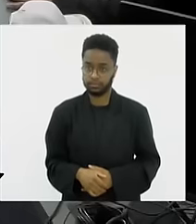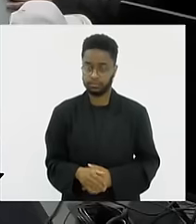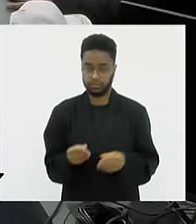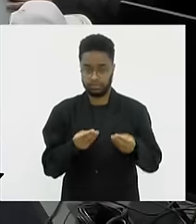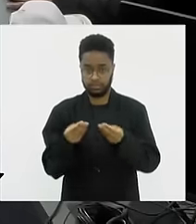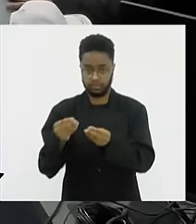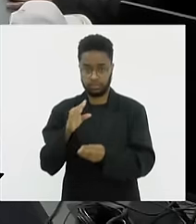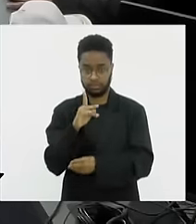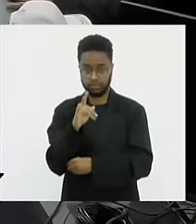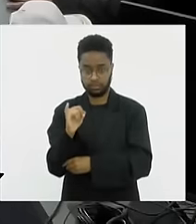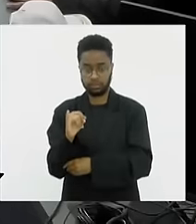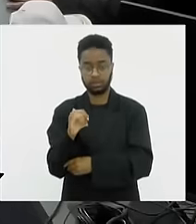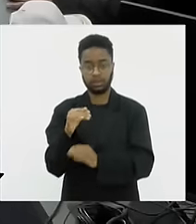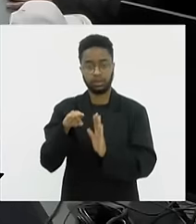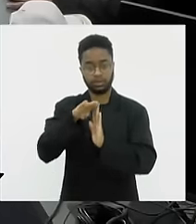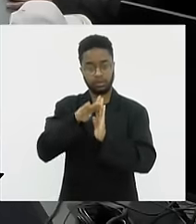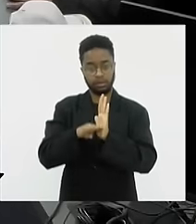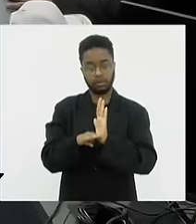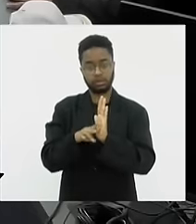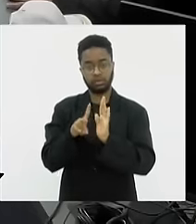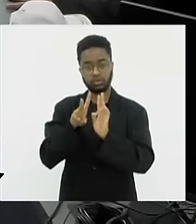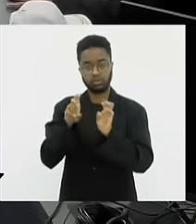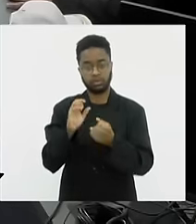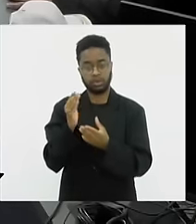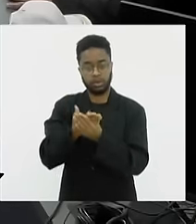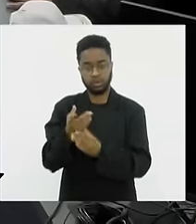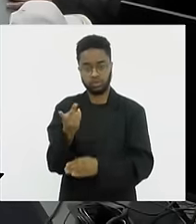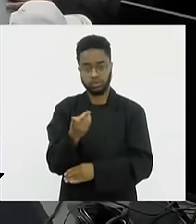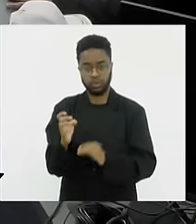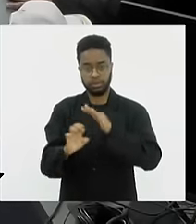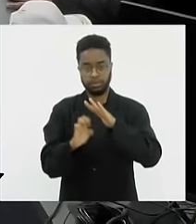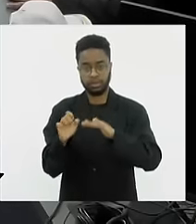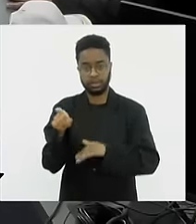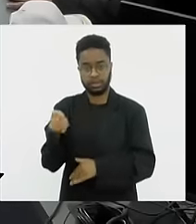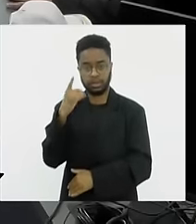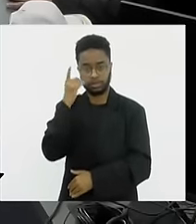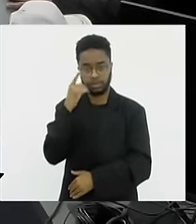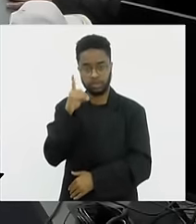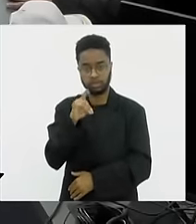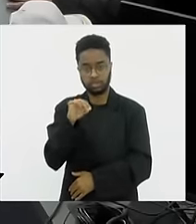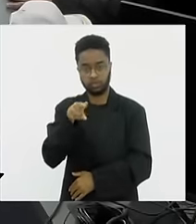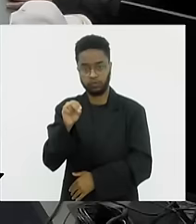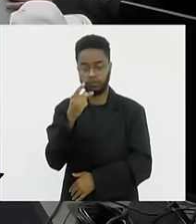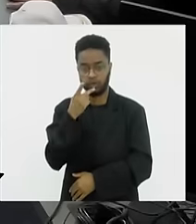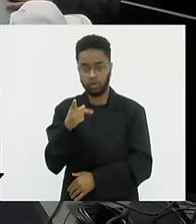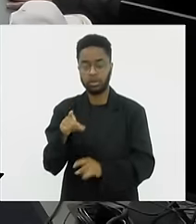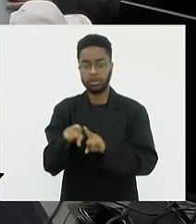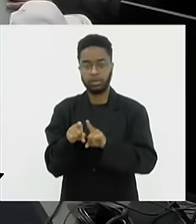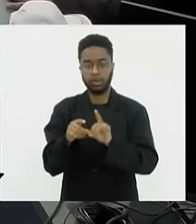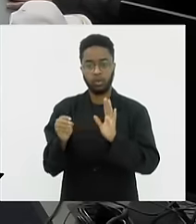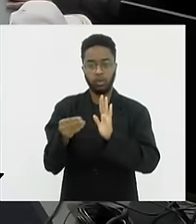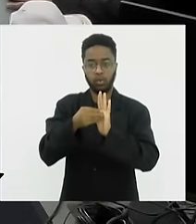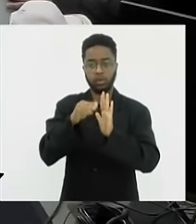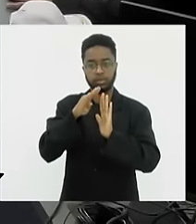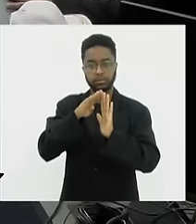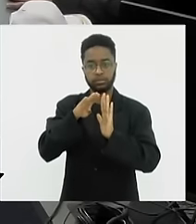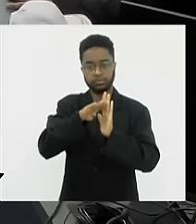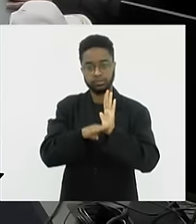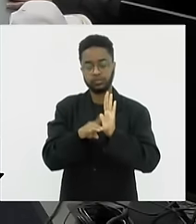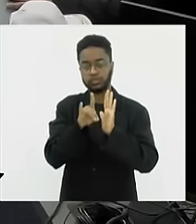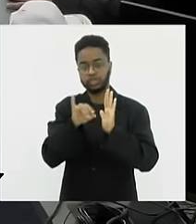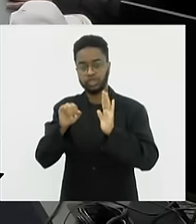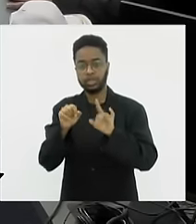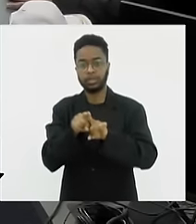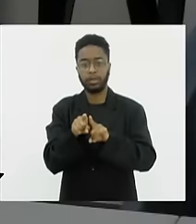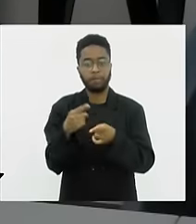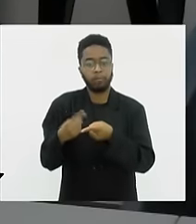de autuações referentes a essas duas empresas citadas pelo deputado Marcelo Dino, com as datas e o motivo das infrações.